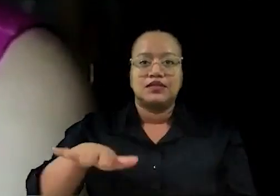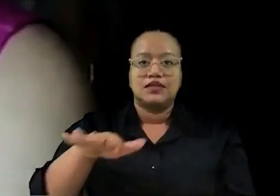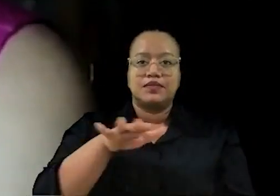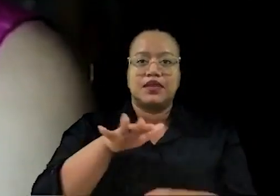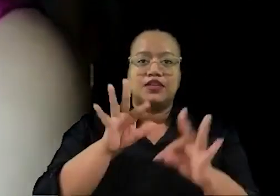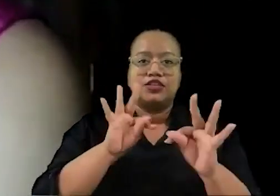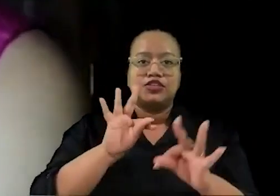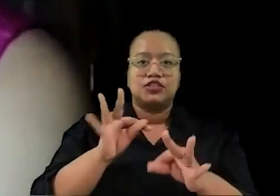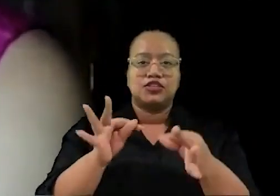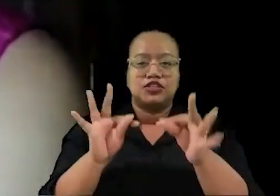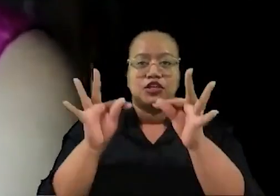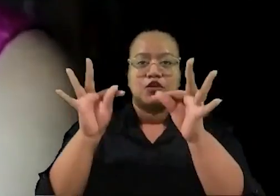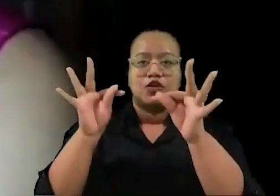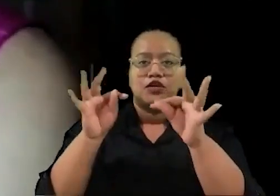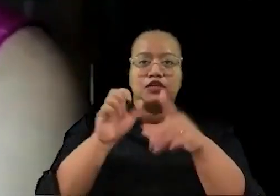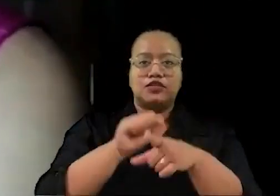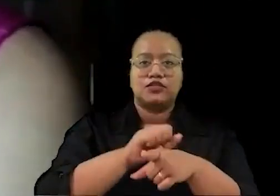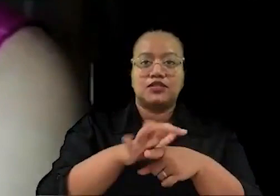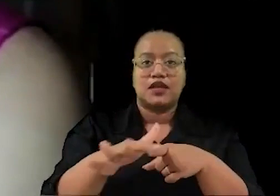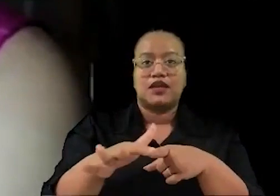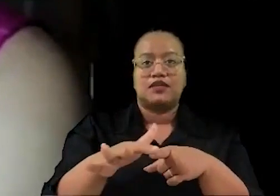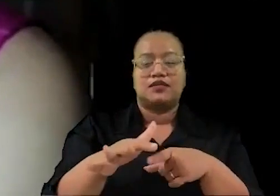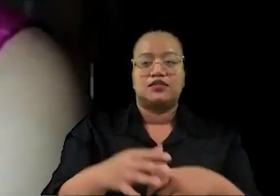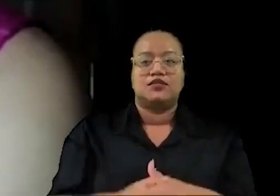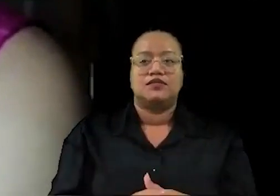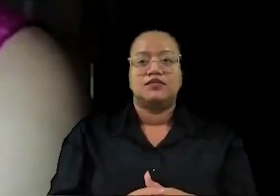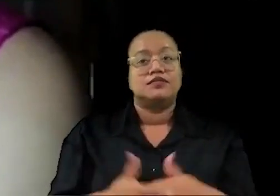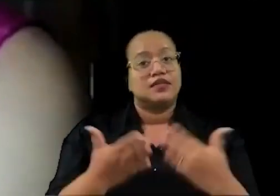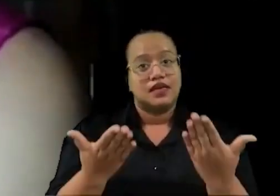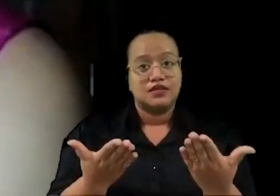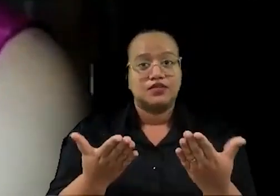rede, e é isso, né? Os frutos